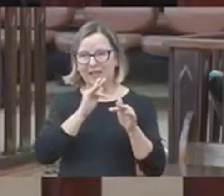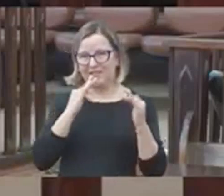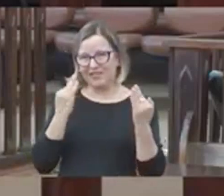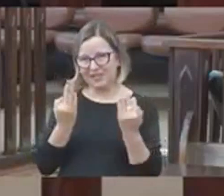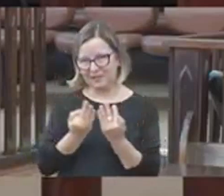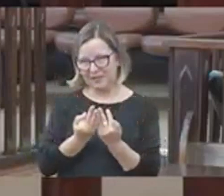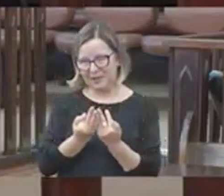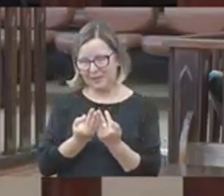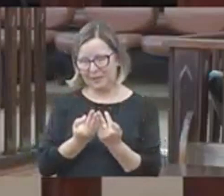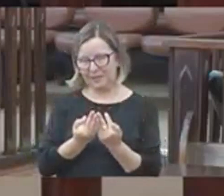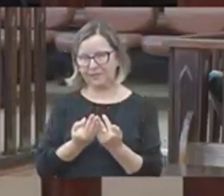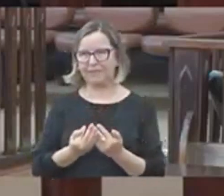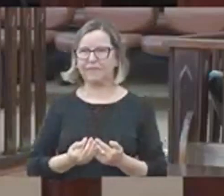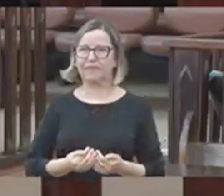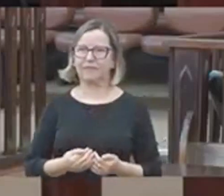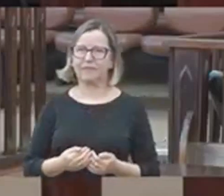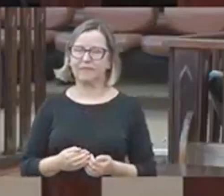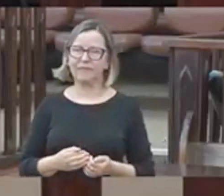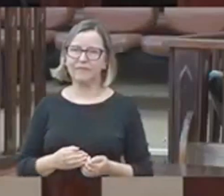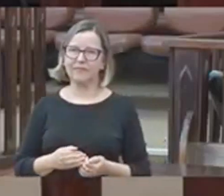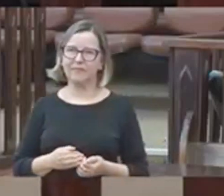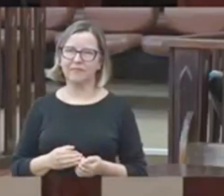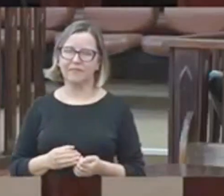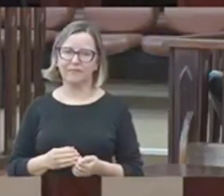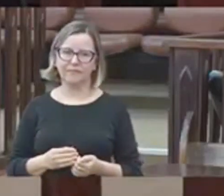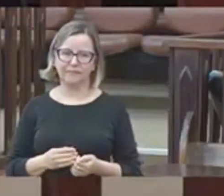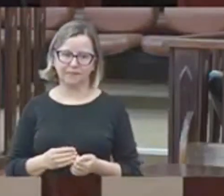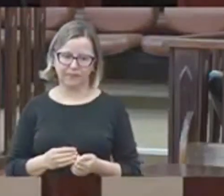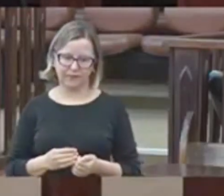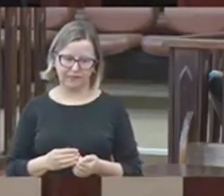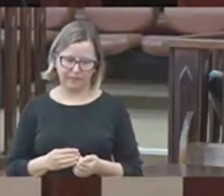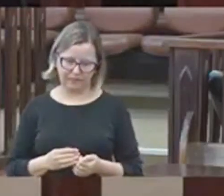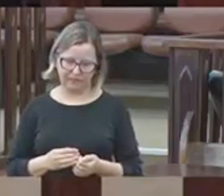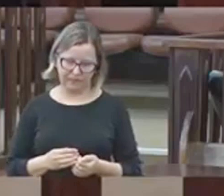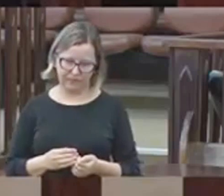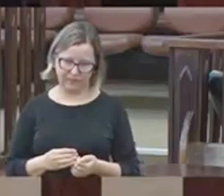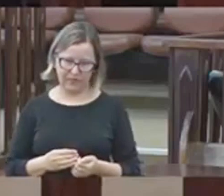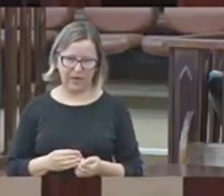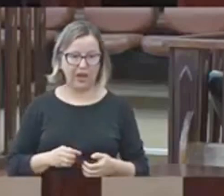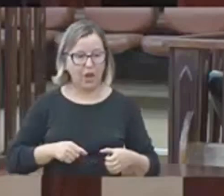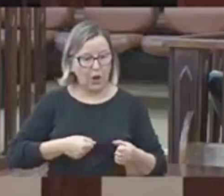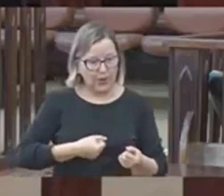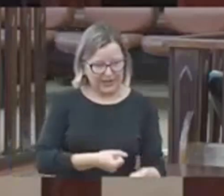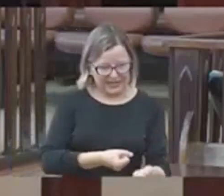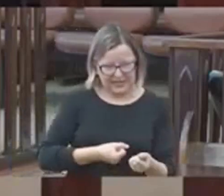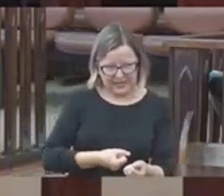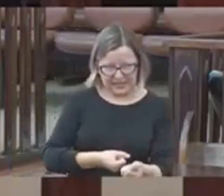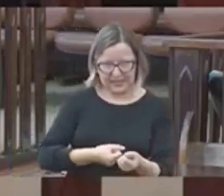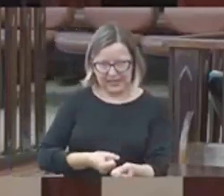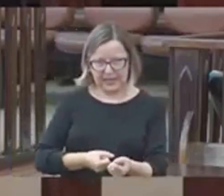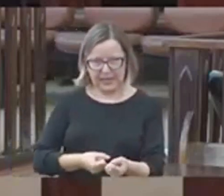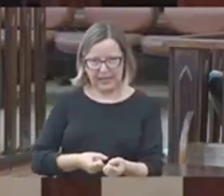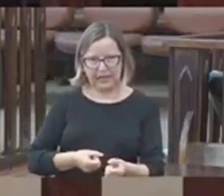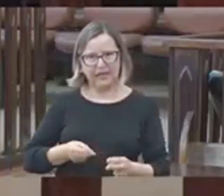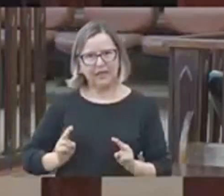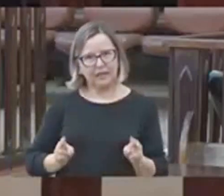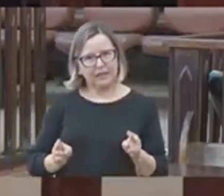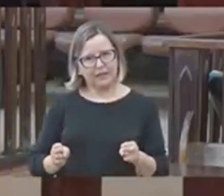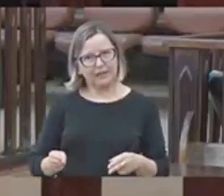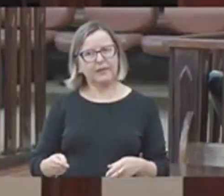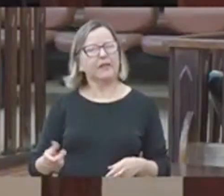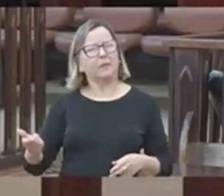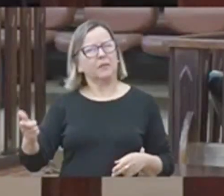Os ataques, em algum momento, eles retornarão. Não pense que as lutas